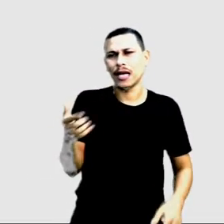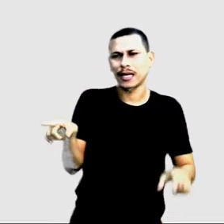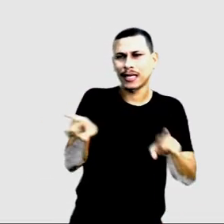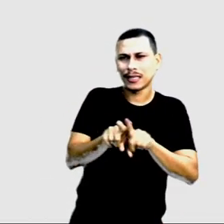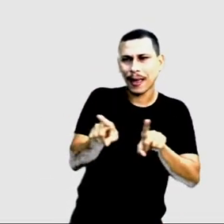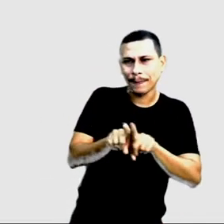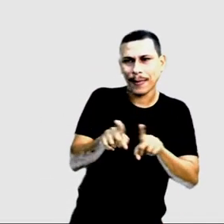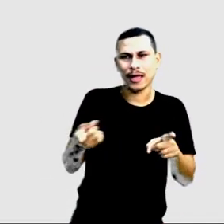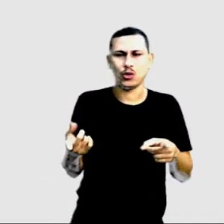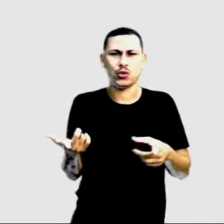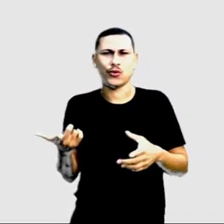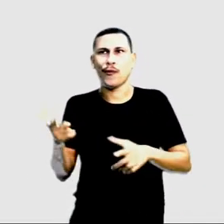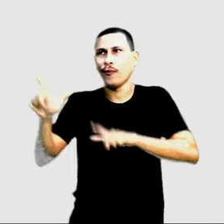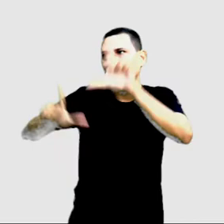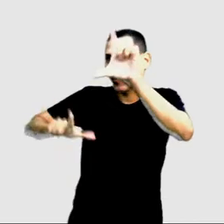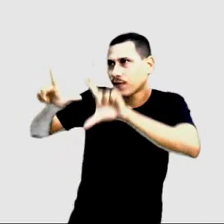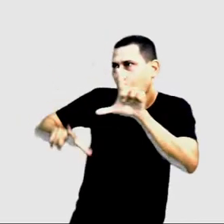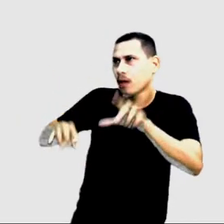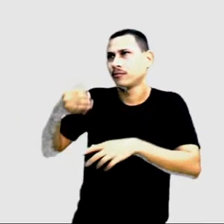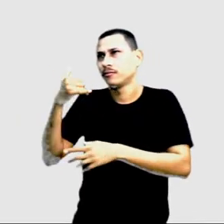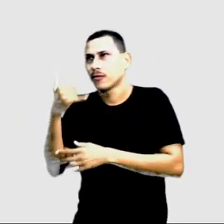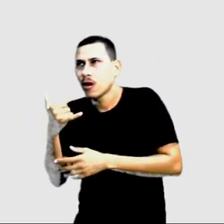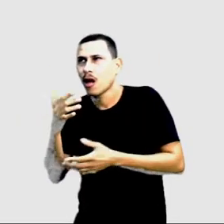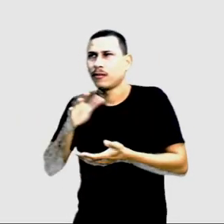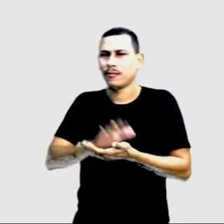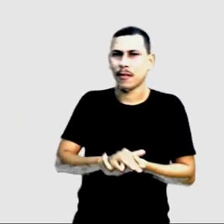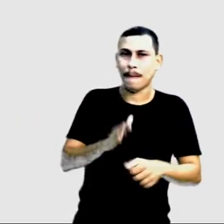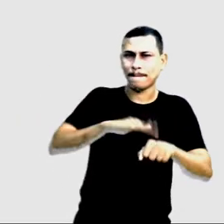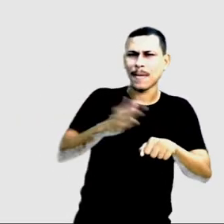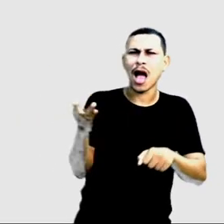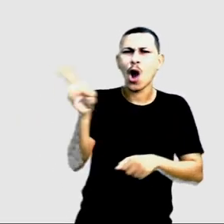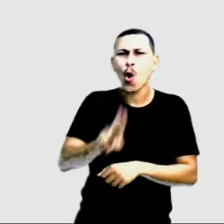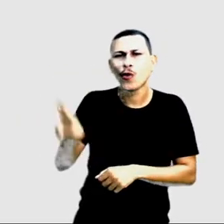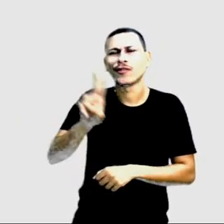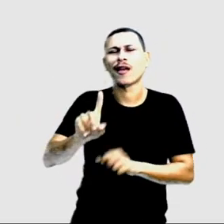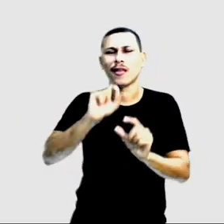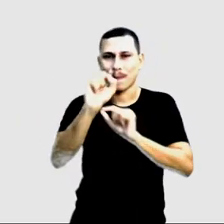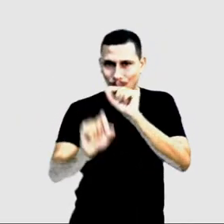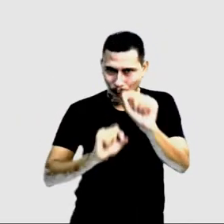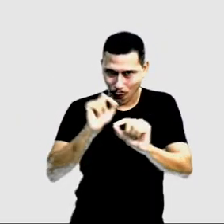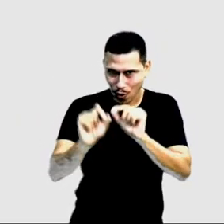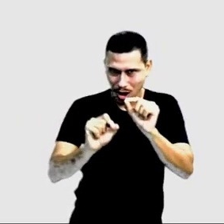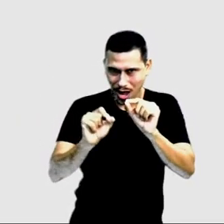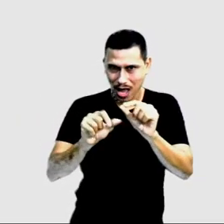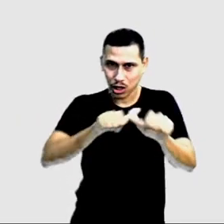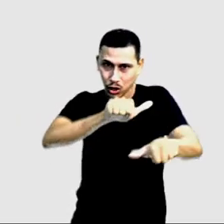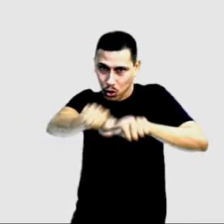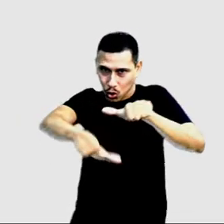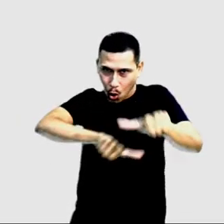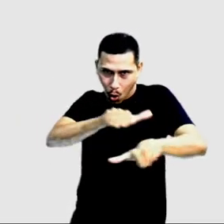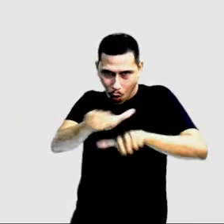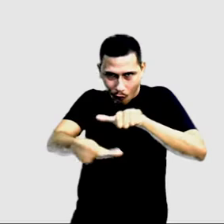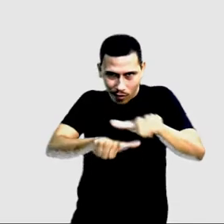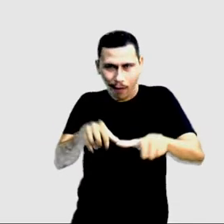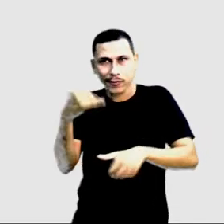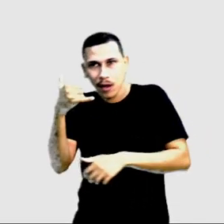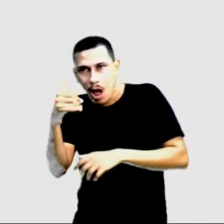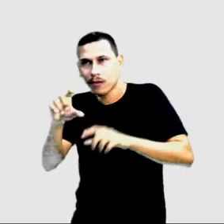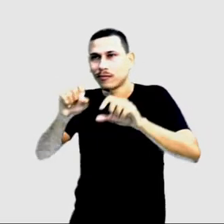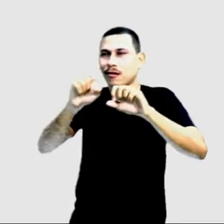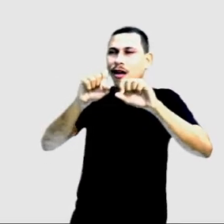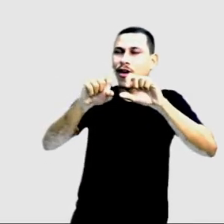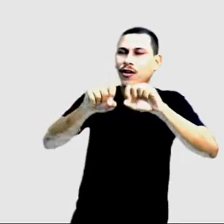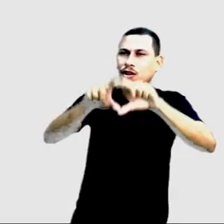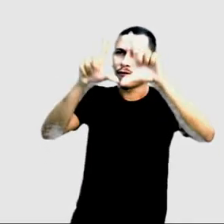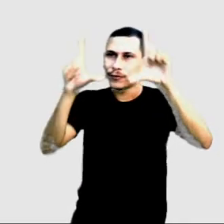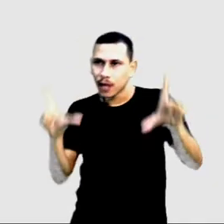e eletrodomésticos é mais utilizada para fazer com que os equipamentos elétricos funcionem é